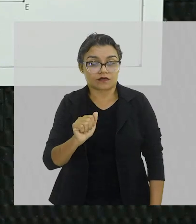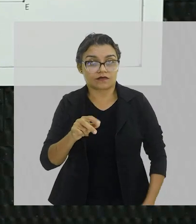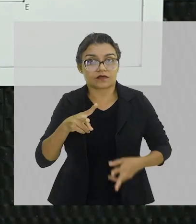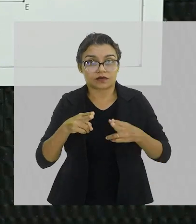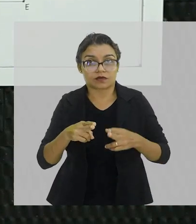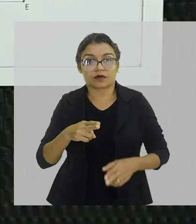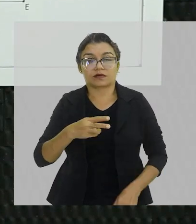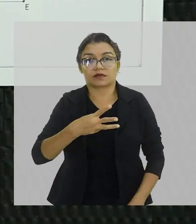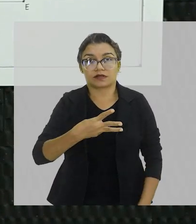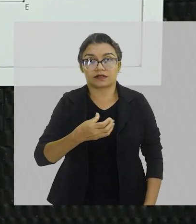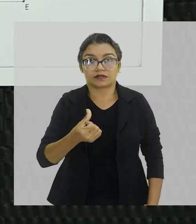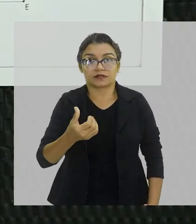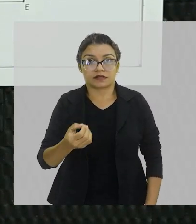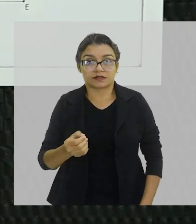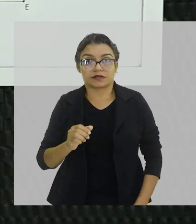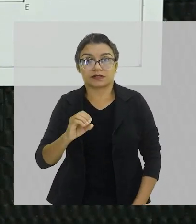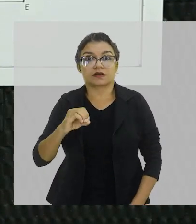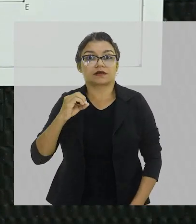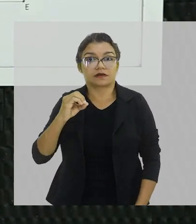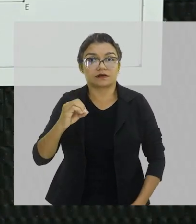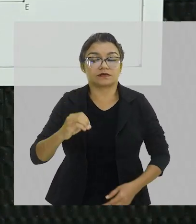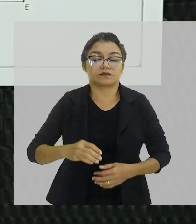igual a 360 graus,